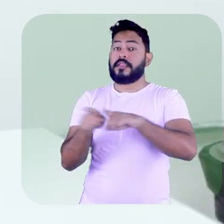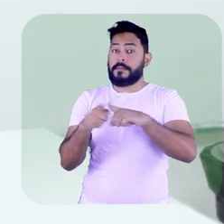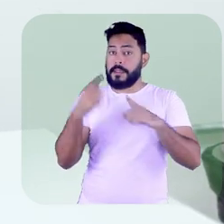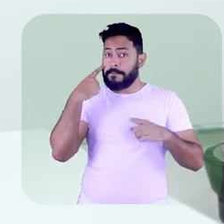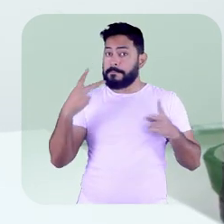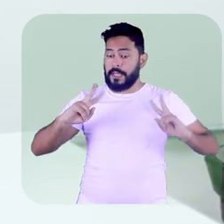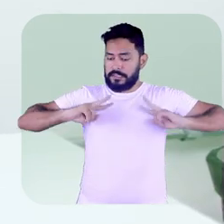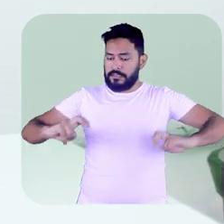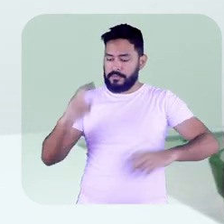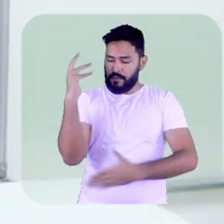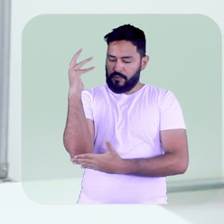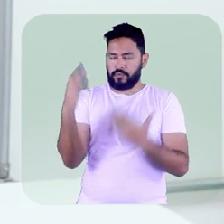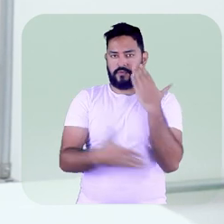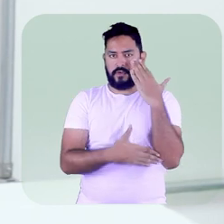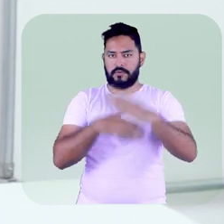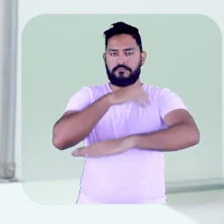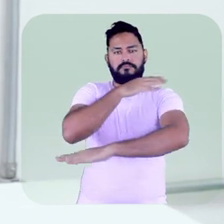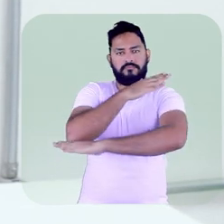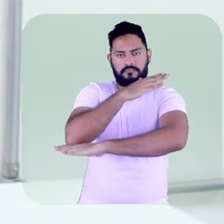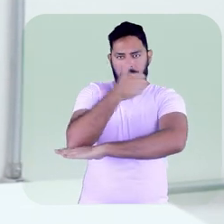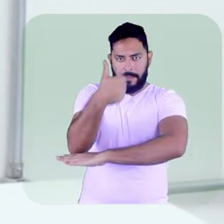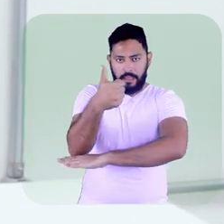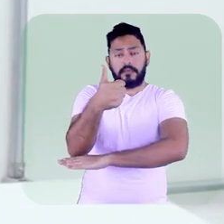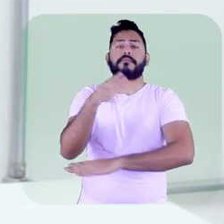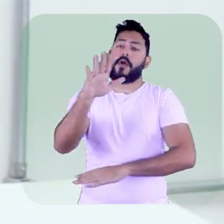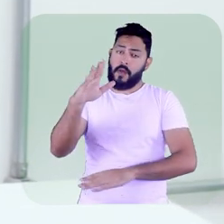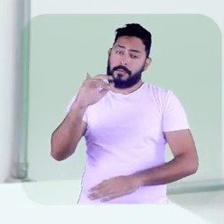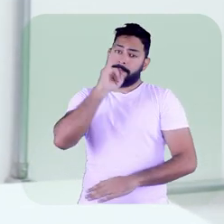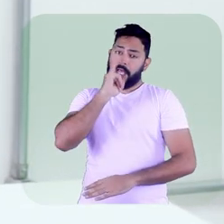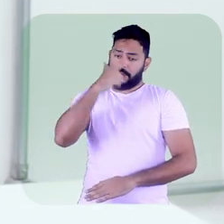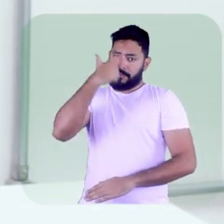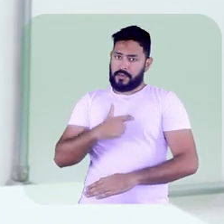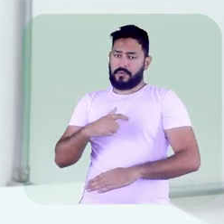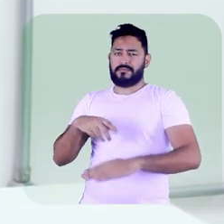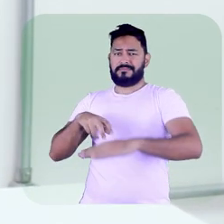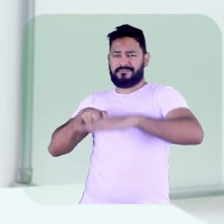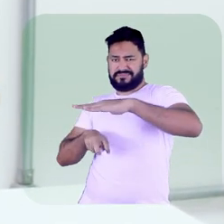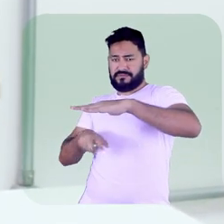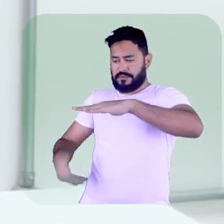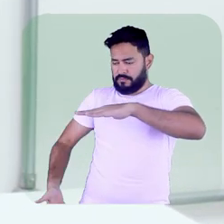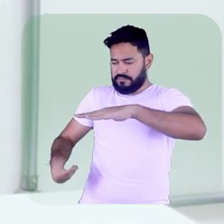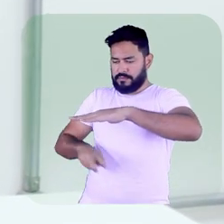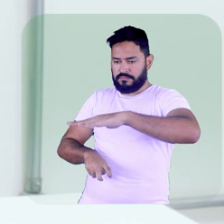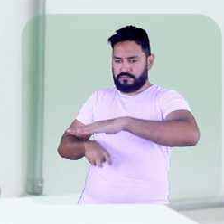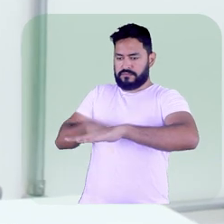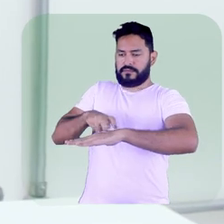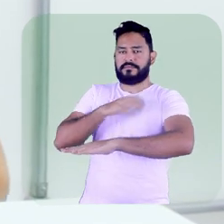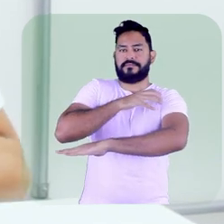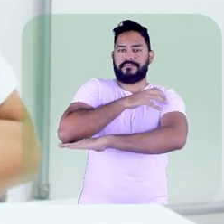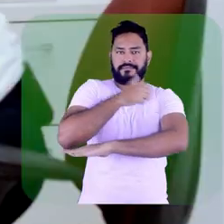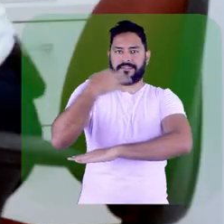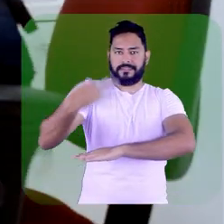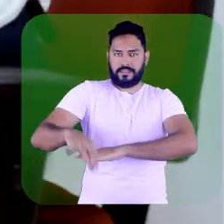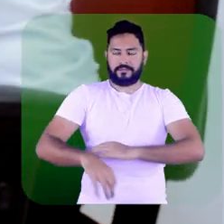está nivelado com a altura da mesa. No meu caso, a mesa está alta, então eu devo ajustar a altura da cadeira de maneira a ficar nivelada com a altura da